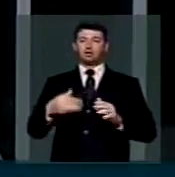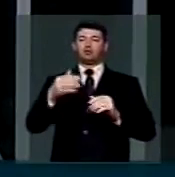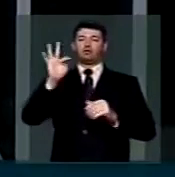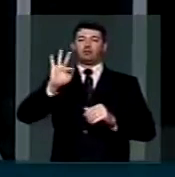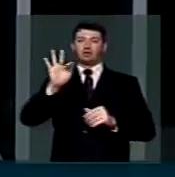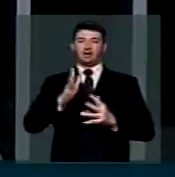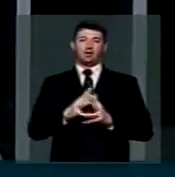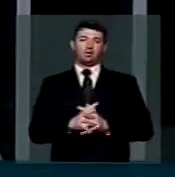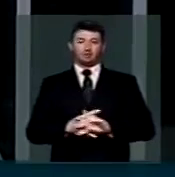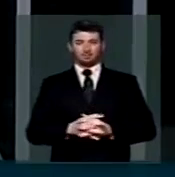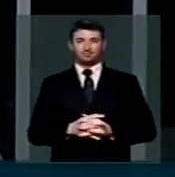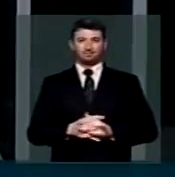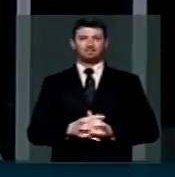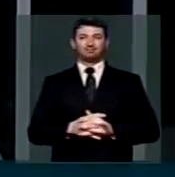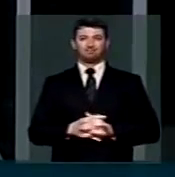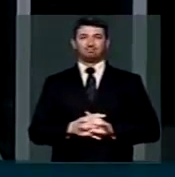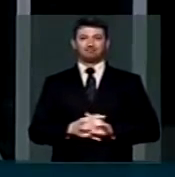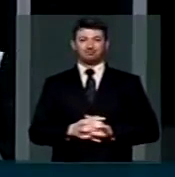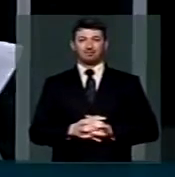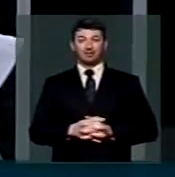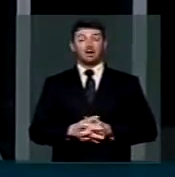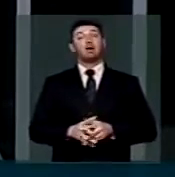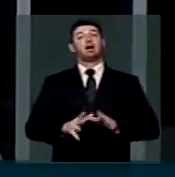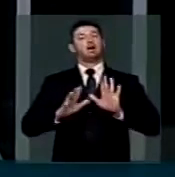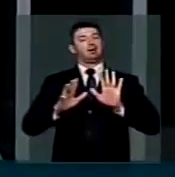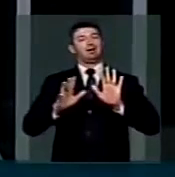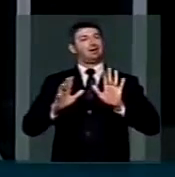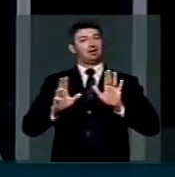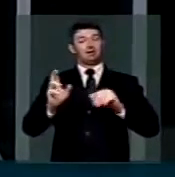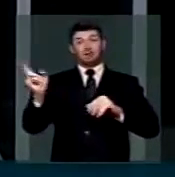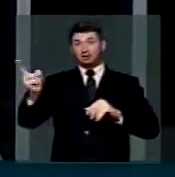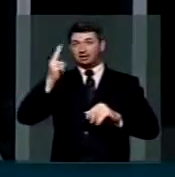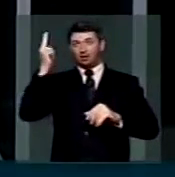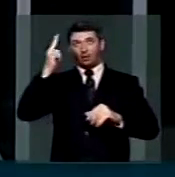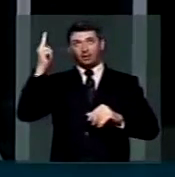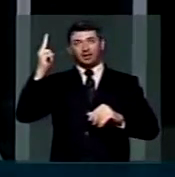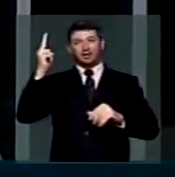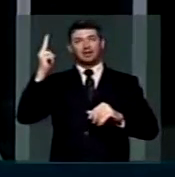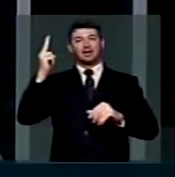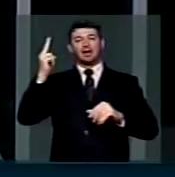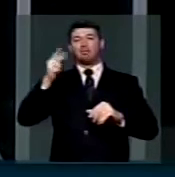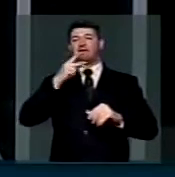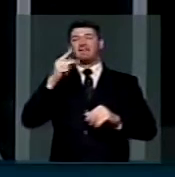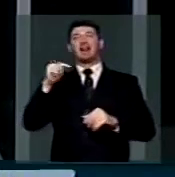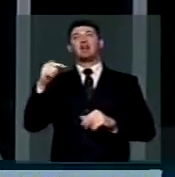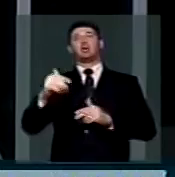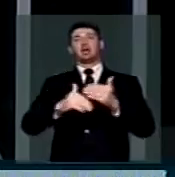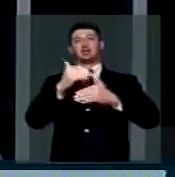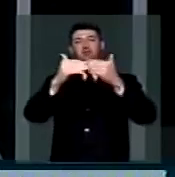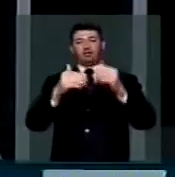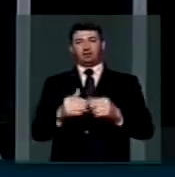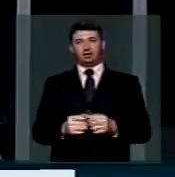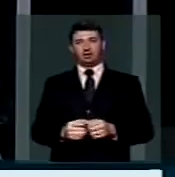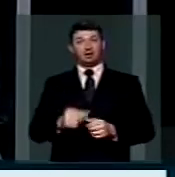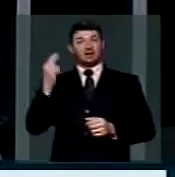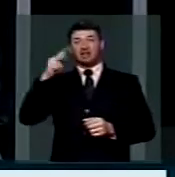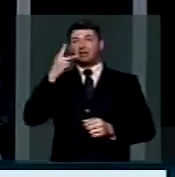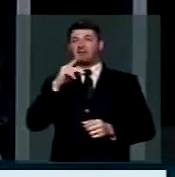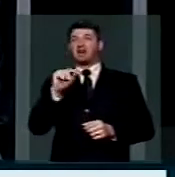federal. Ora, senhor presidente, é inegável o avanço, é inegável a